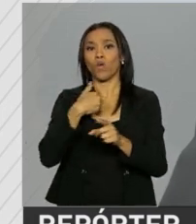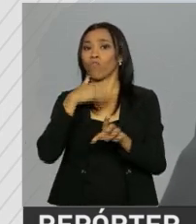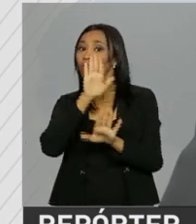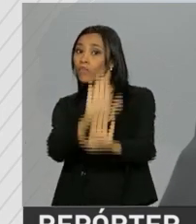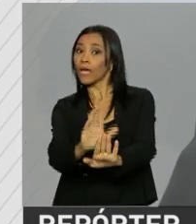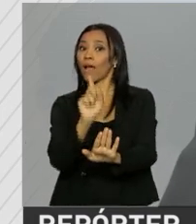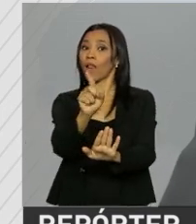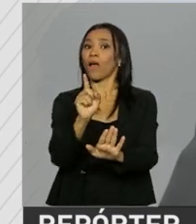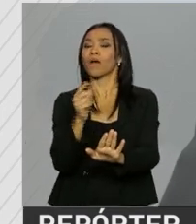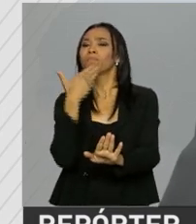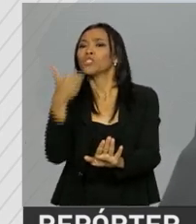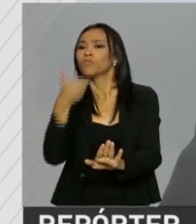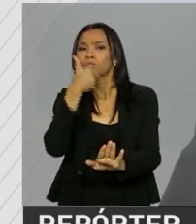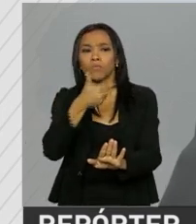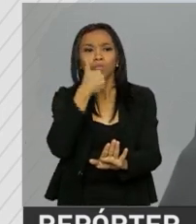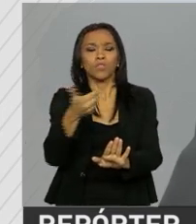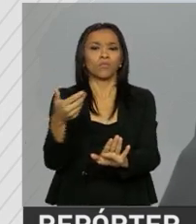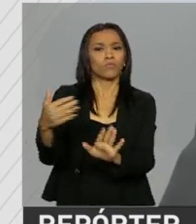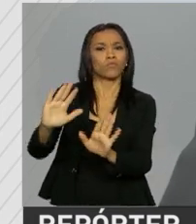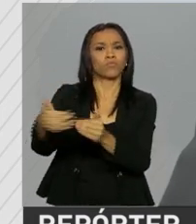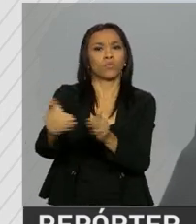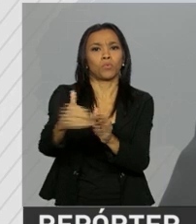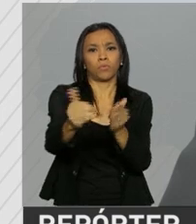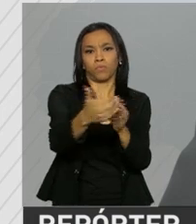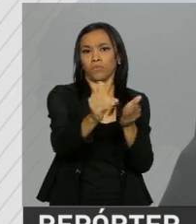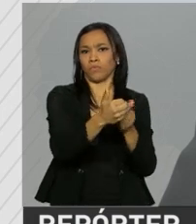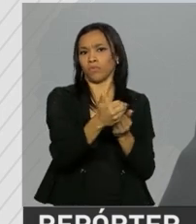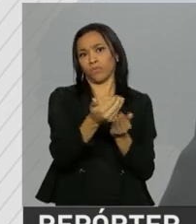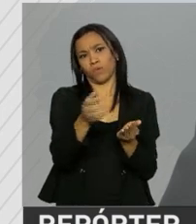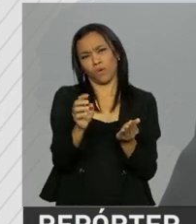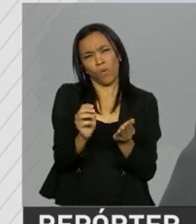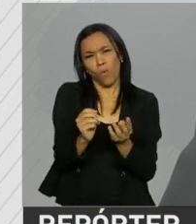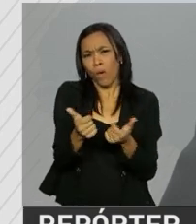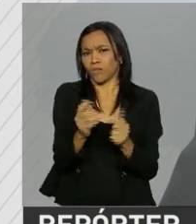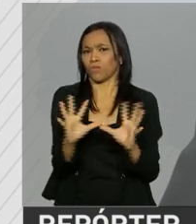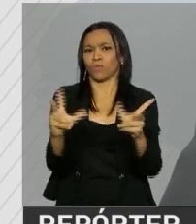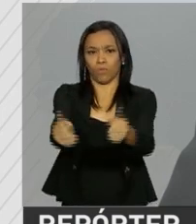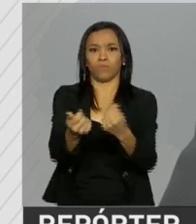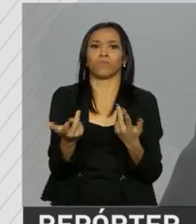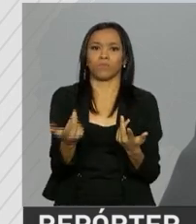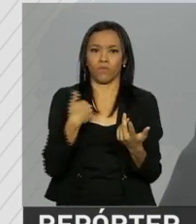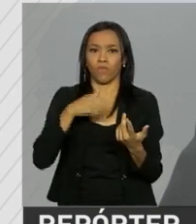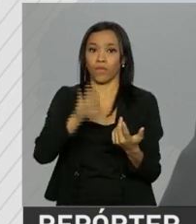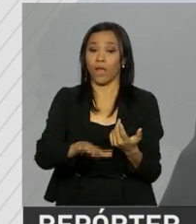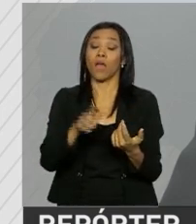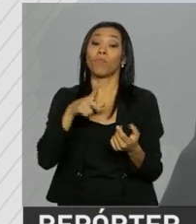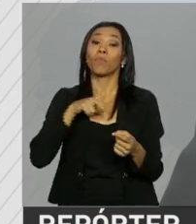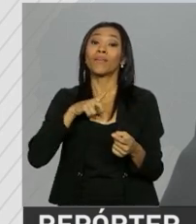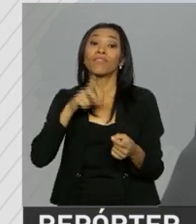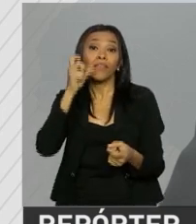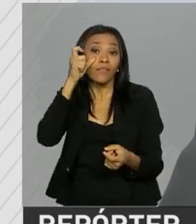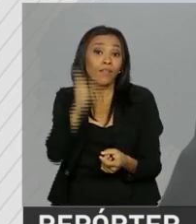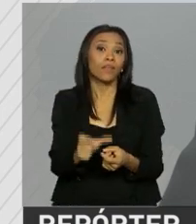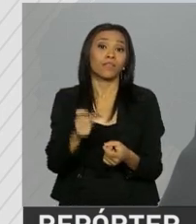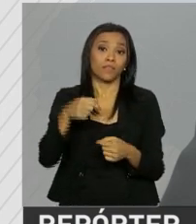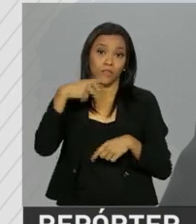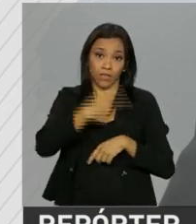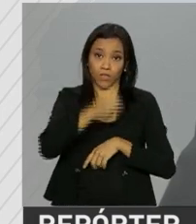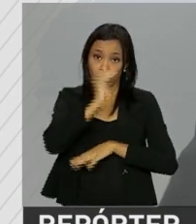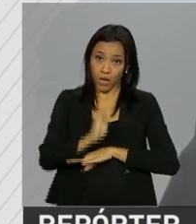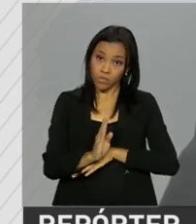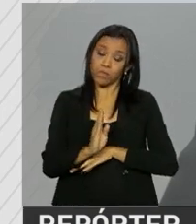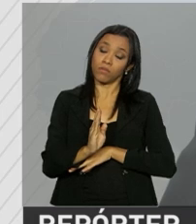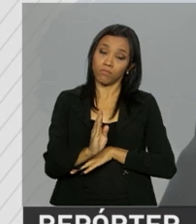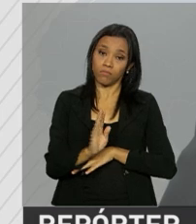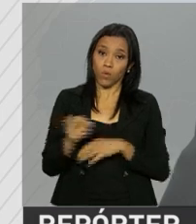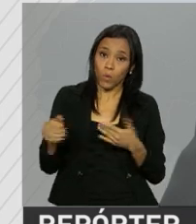para atender todos os pedidos de audiência de ministros de quase todo mundo. Pelo contrário, é um interesse muito grande que o Brasil possa trilhar o